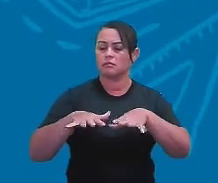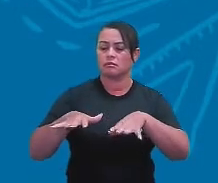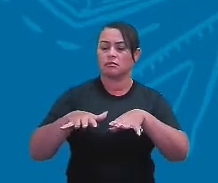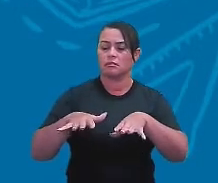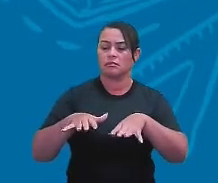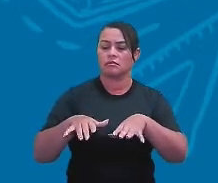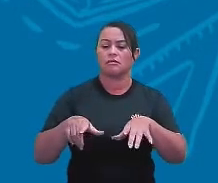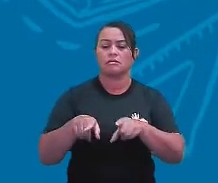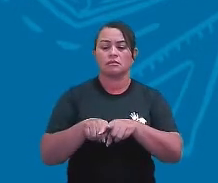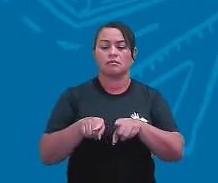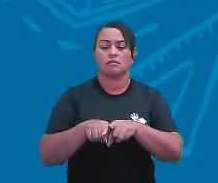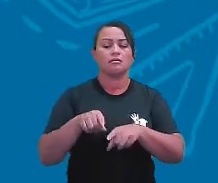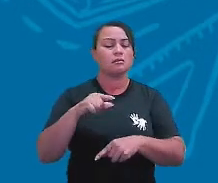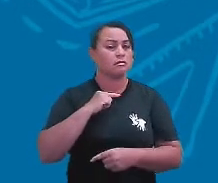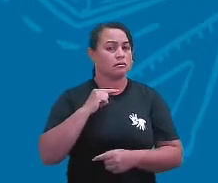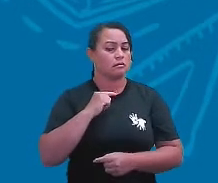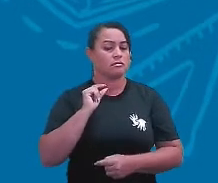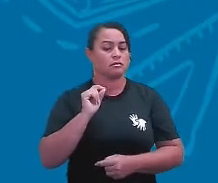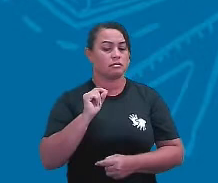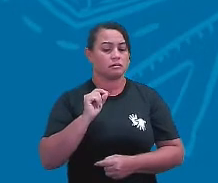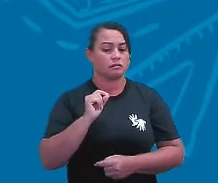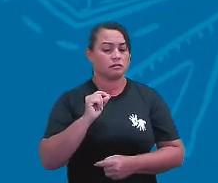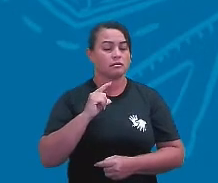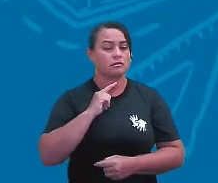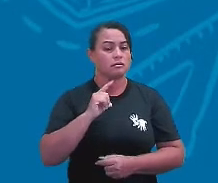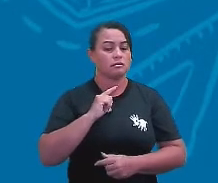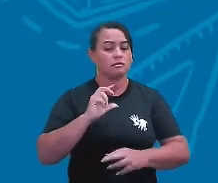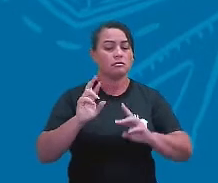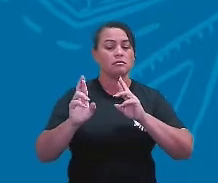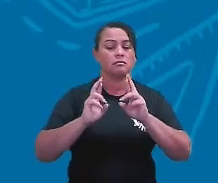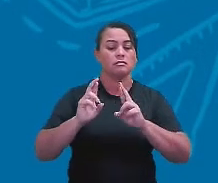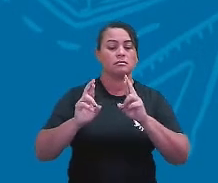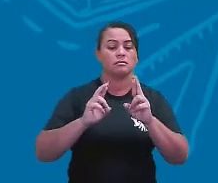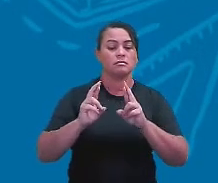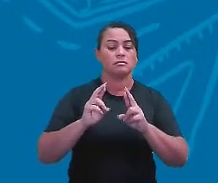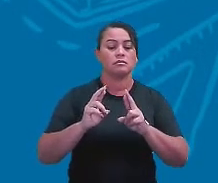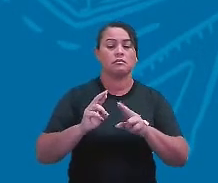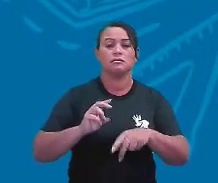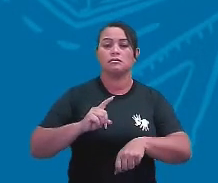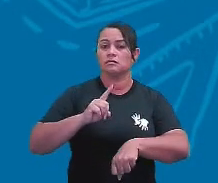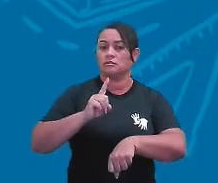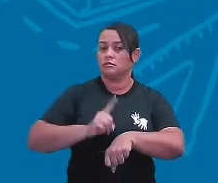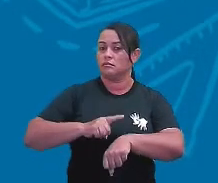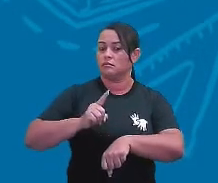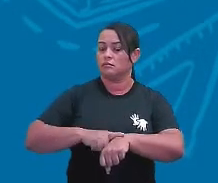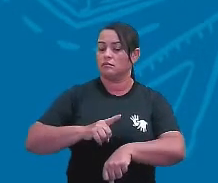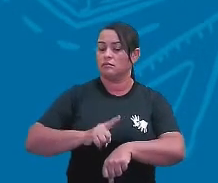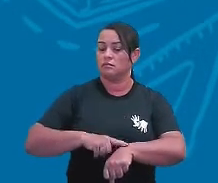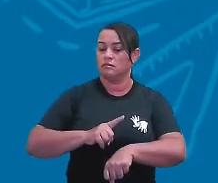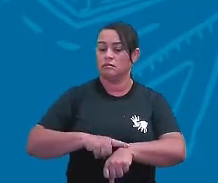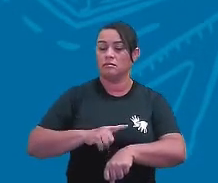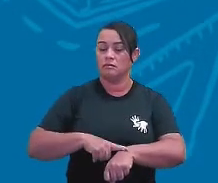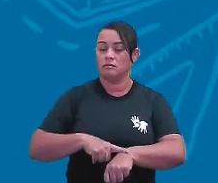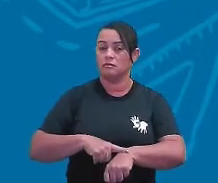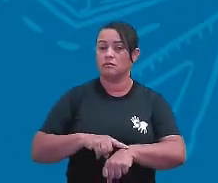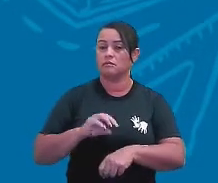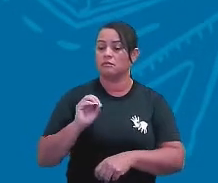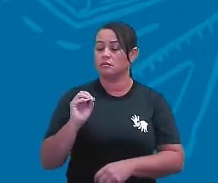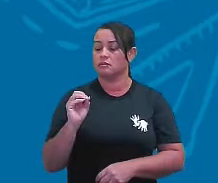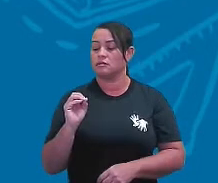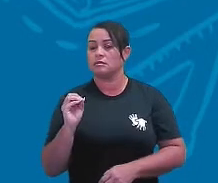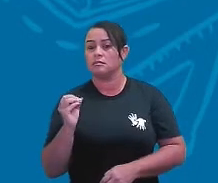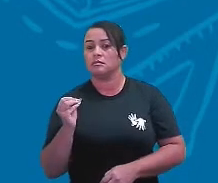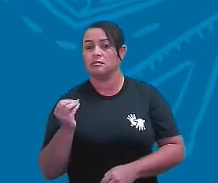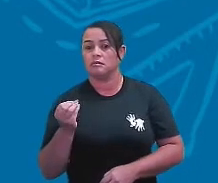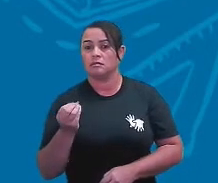eixo, eu estou o quê? Tendo a relação com o tempo em horas. O tempo que o planeta